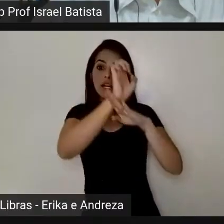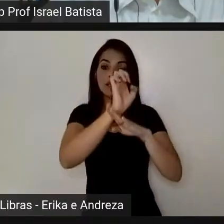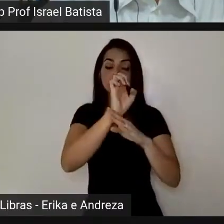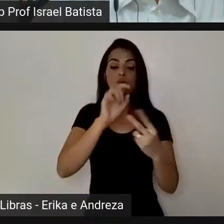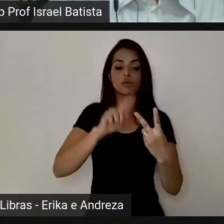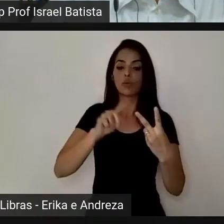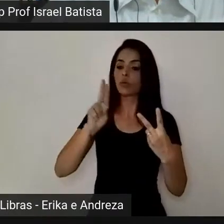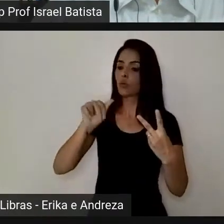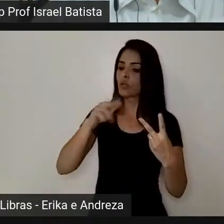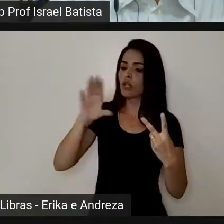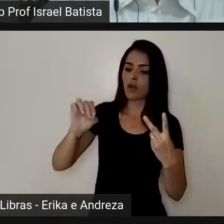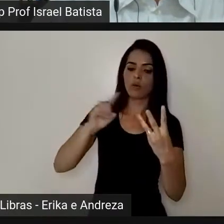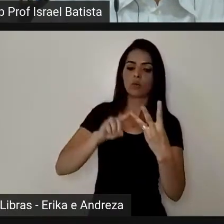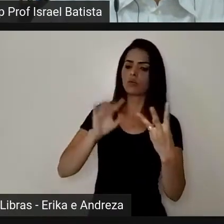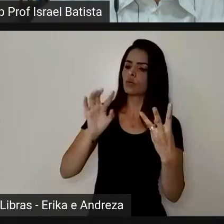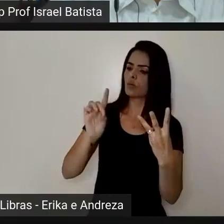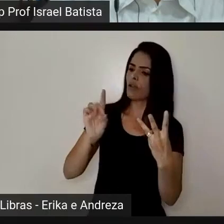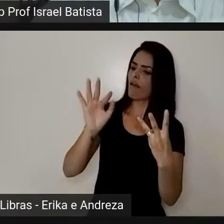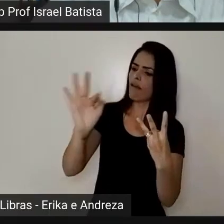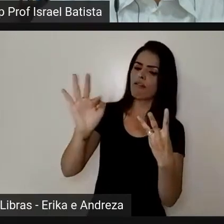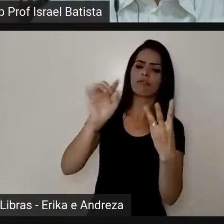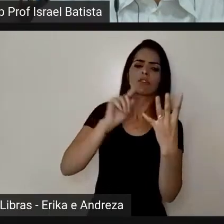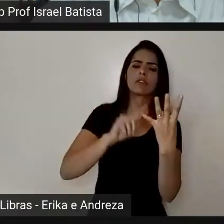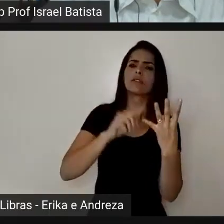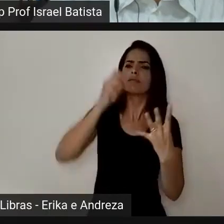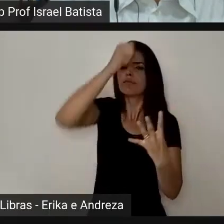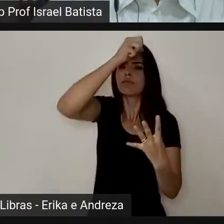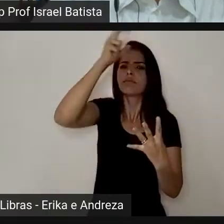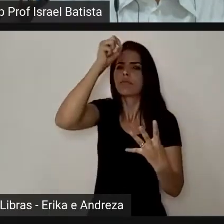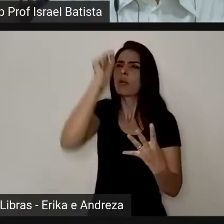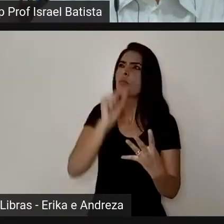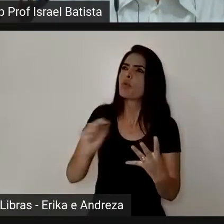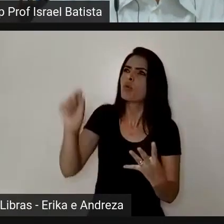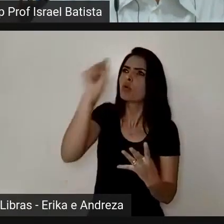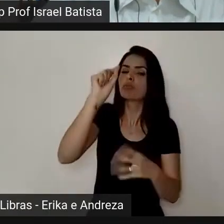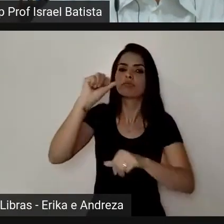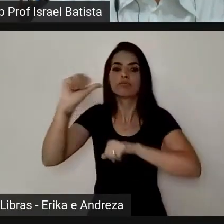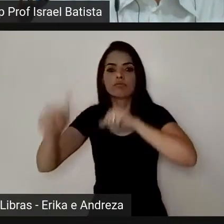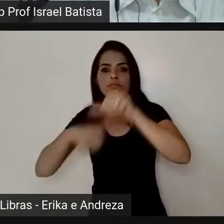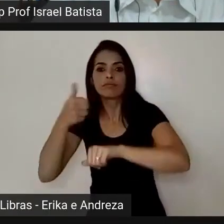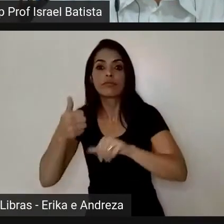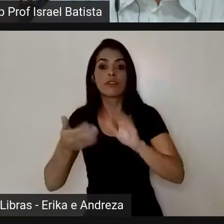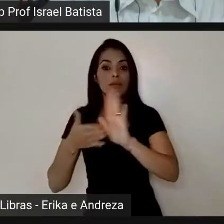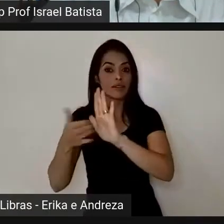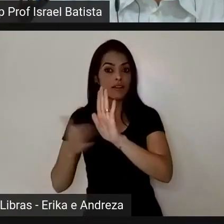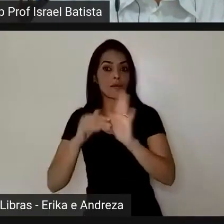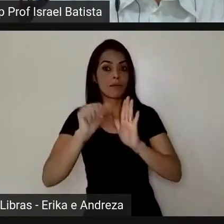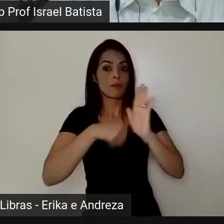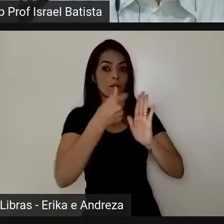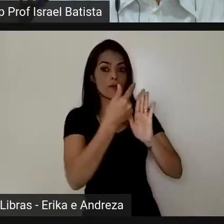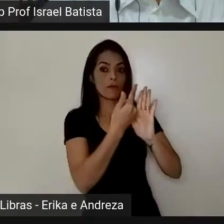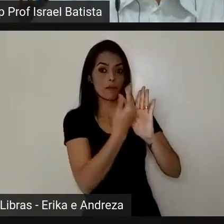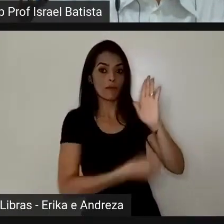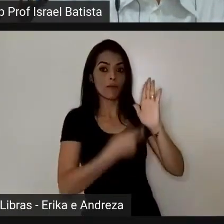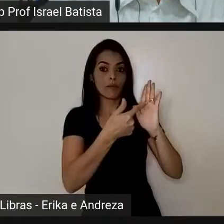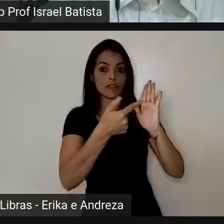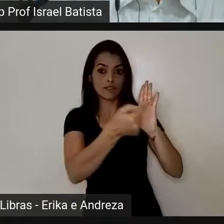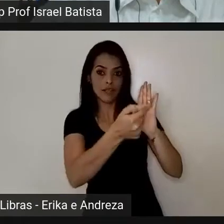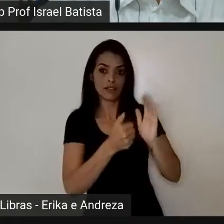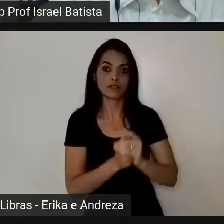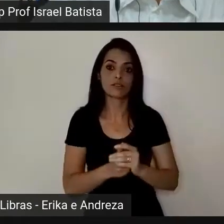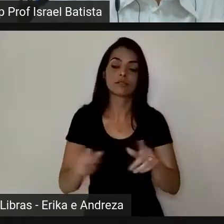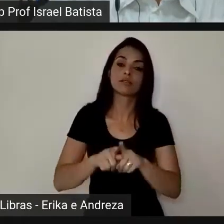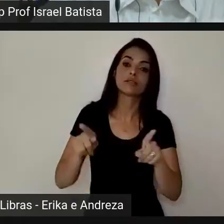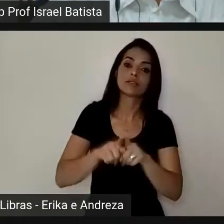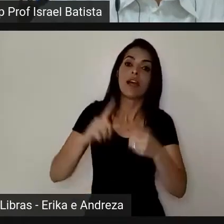Distrito Federal e dos municípios. A proposta altera 27 trechos da Constituição, introduz 87 novos, sendo 4